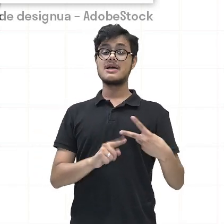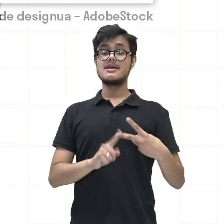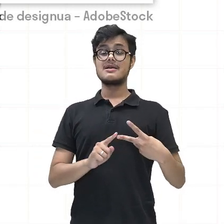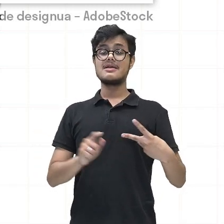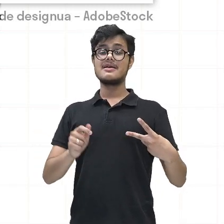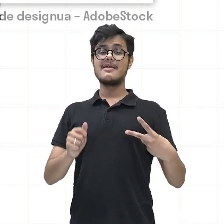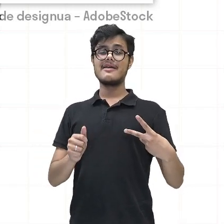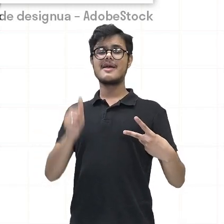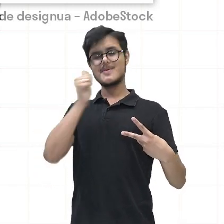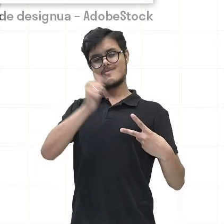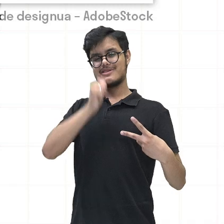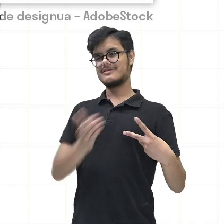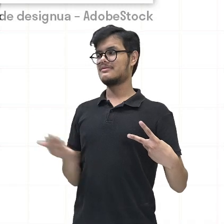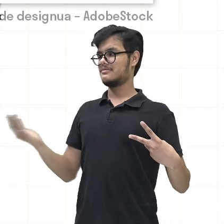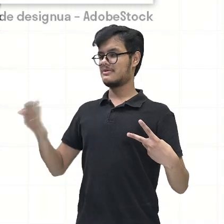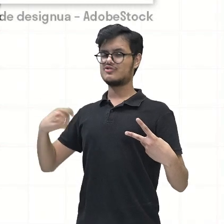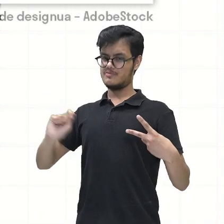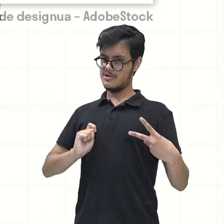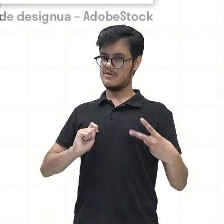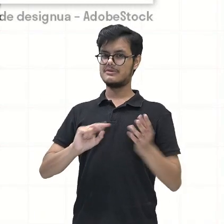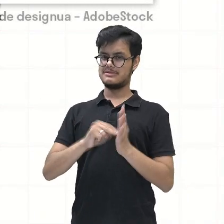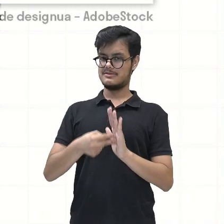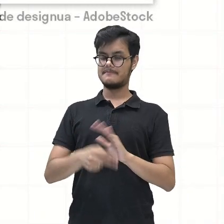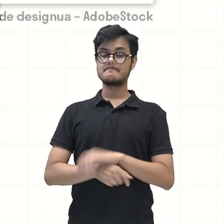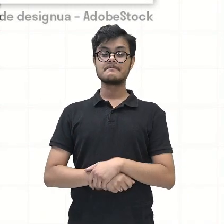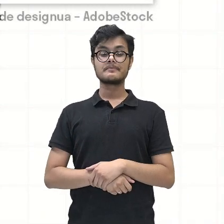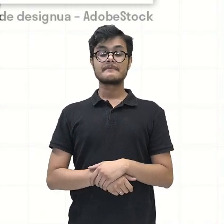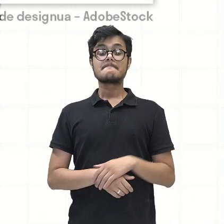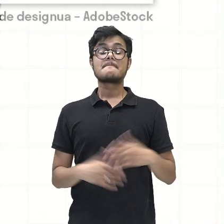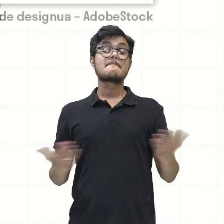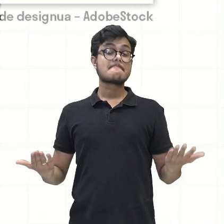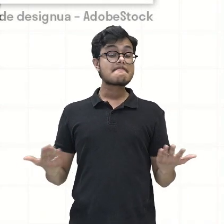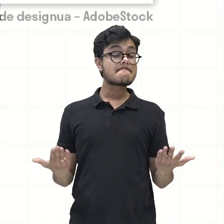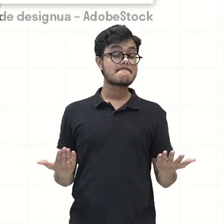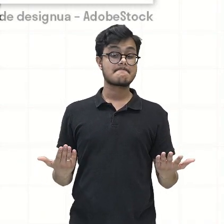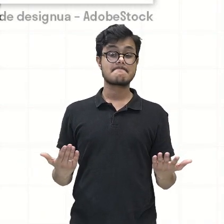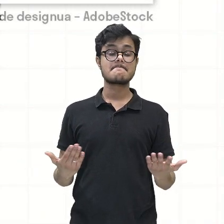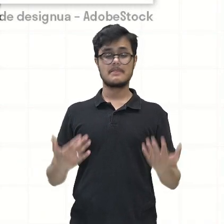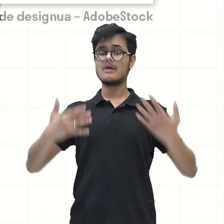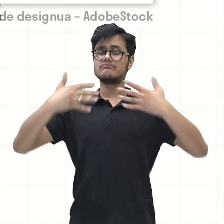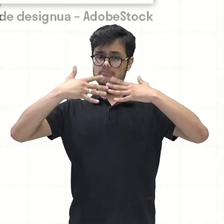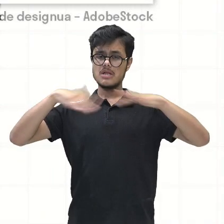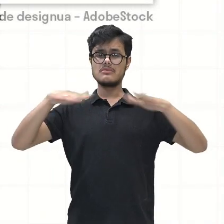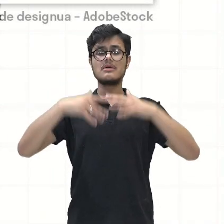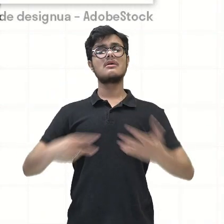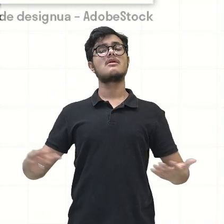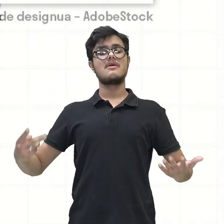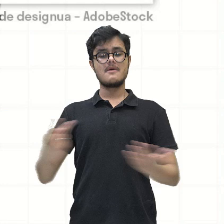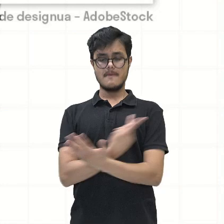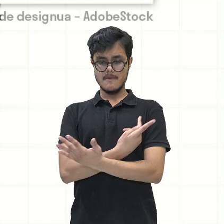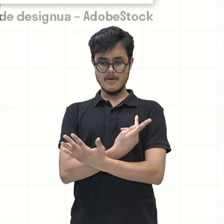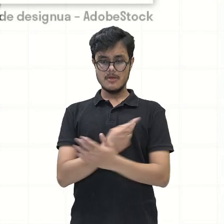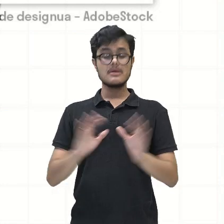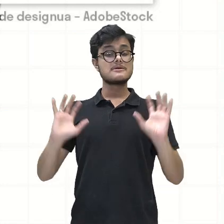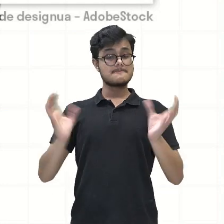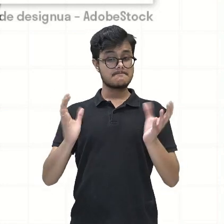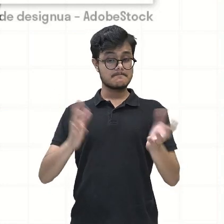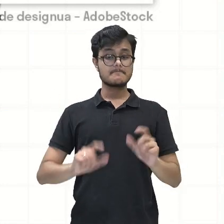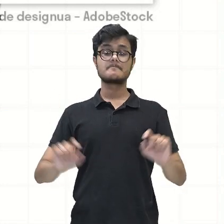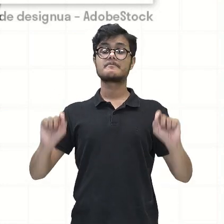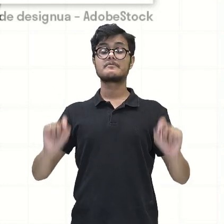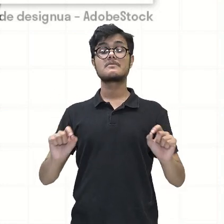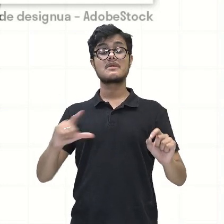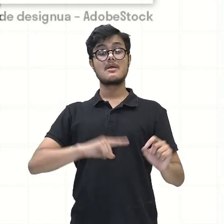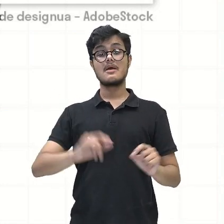menina, também em espanhol. A lanina é um fenômeno natural também, em que ocorre, né, quando